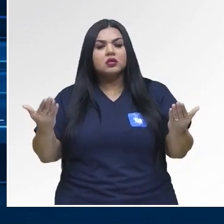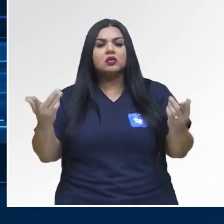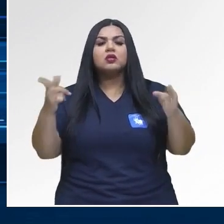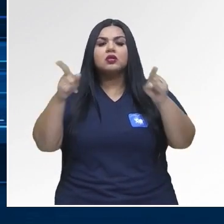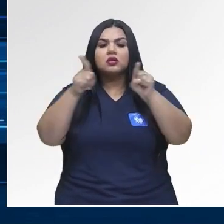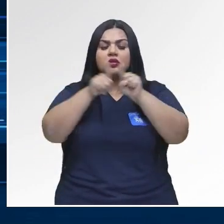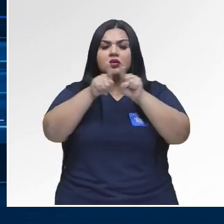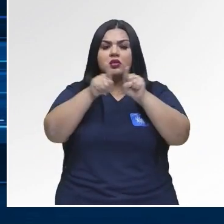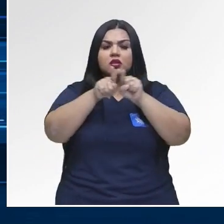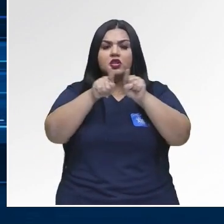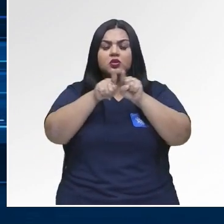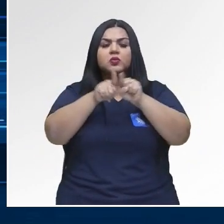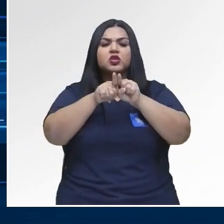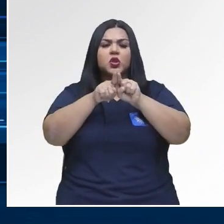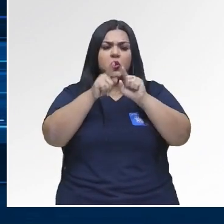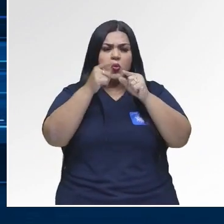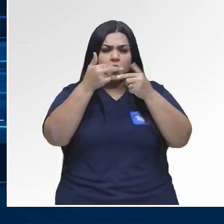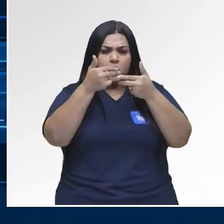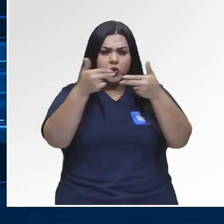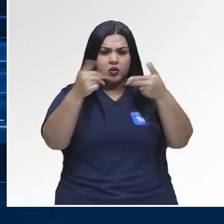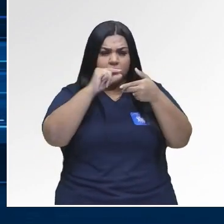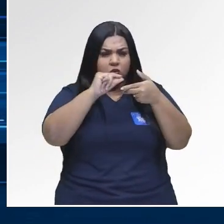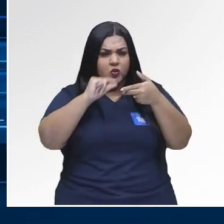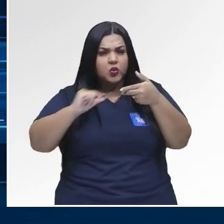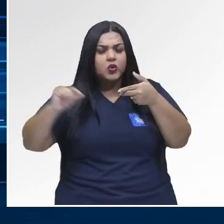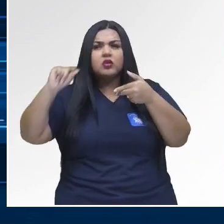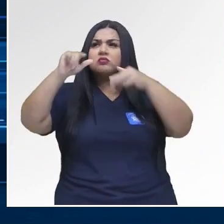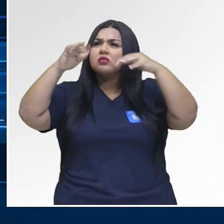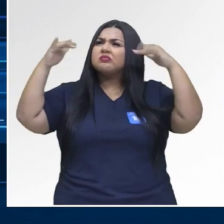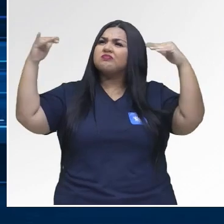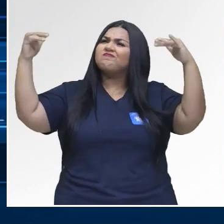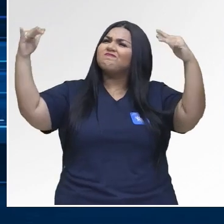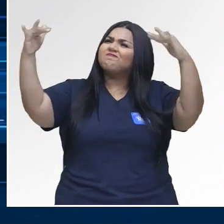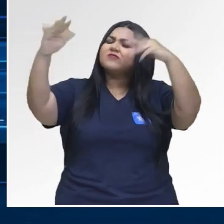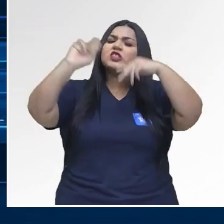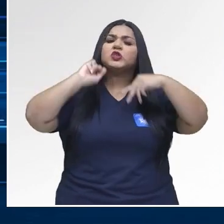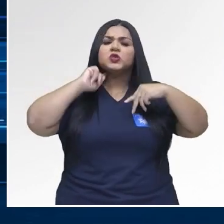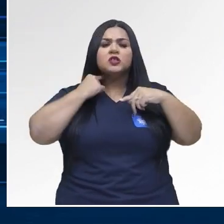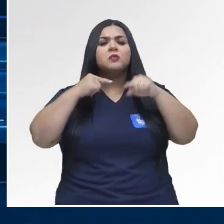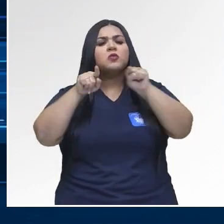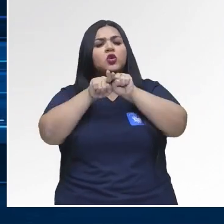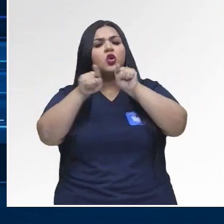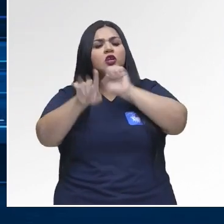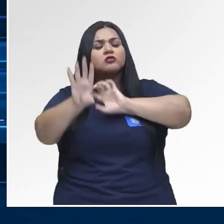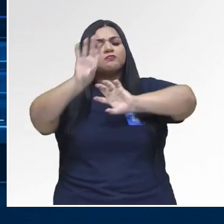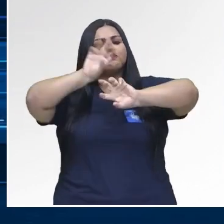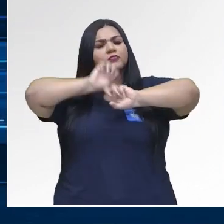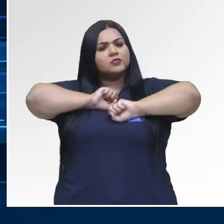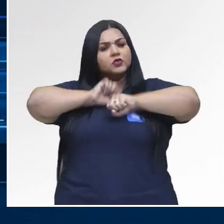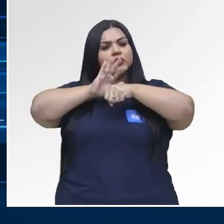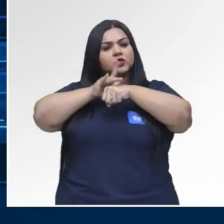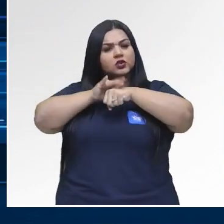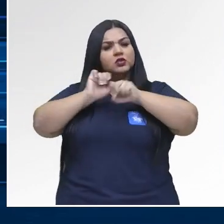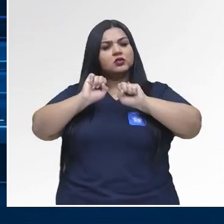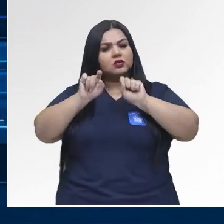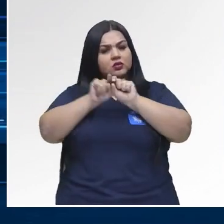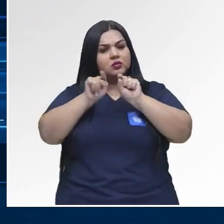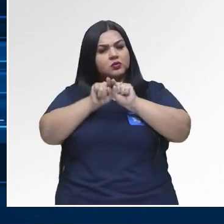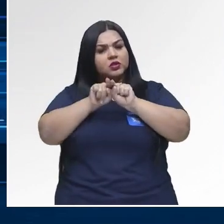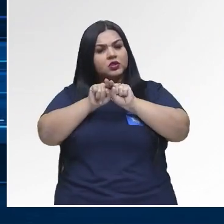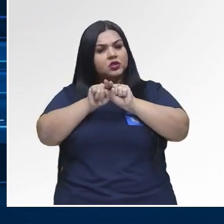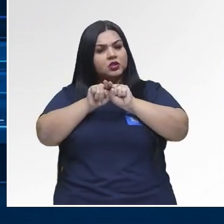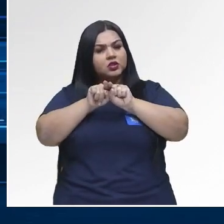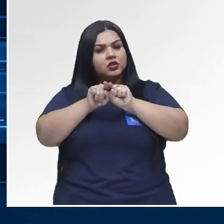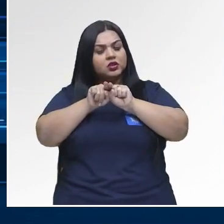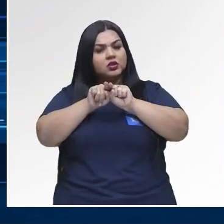também a micro-organismos que estão em todos os ambientes e que podem causar várias doenças também, tá? Então, tem